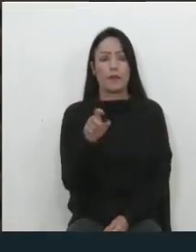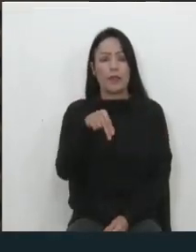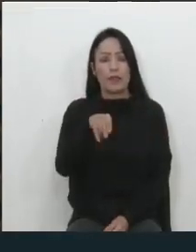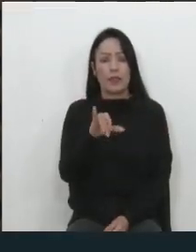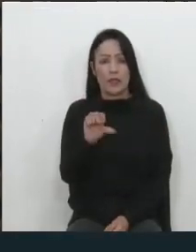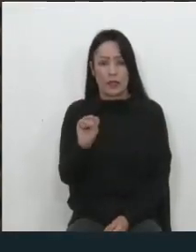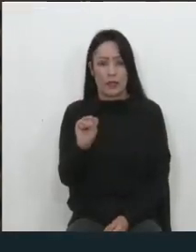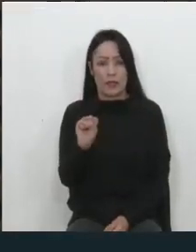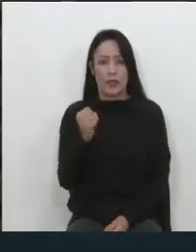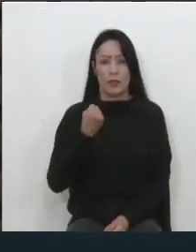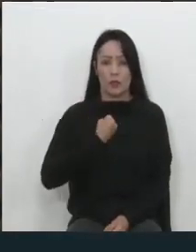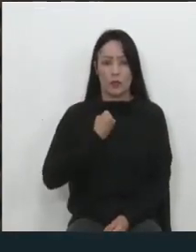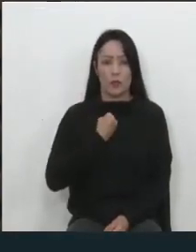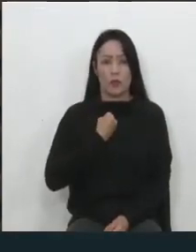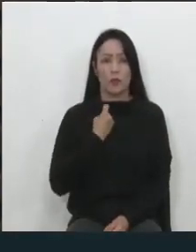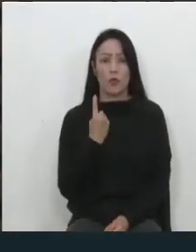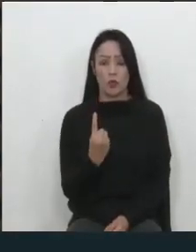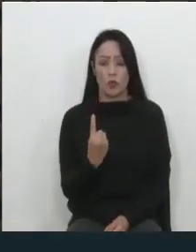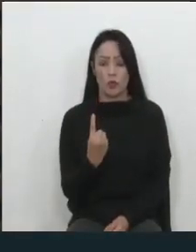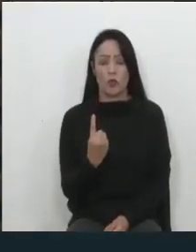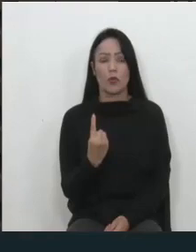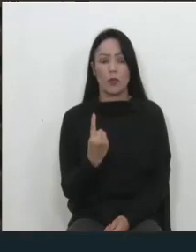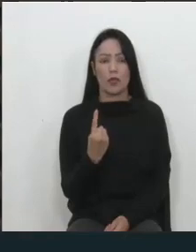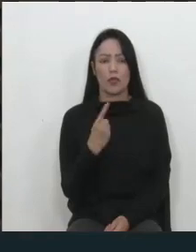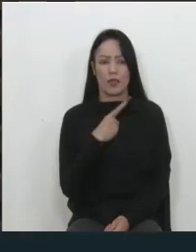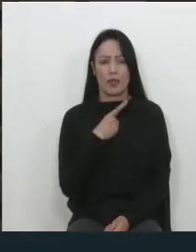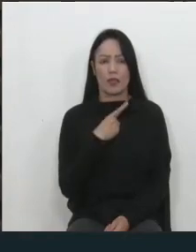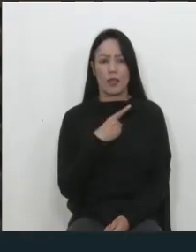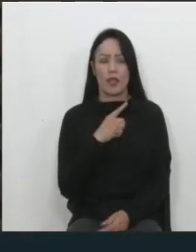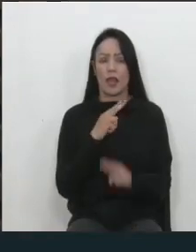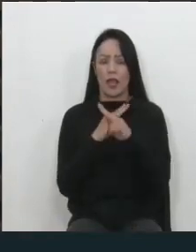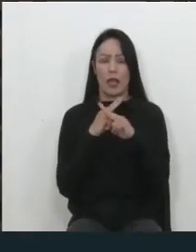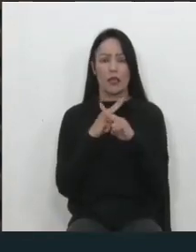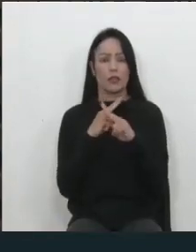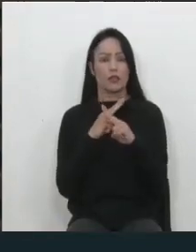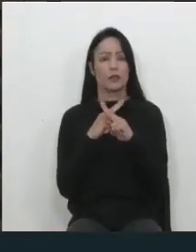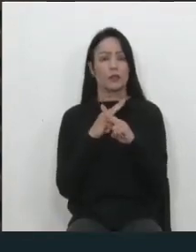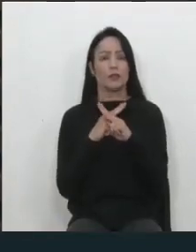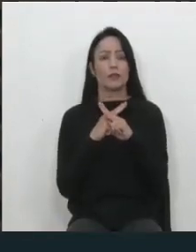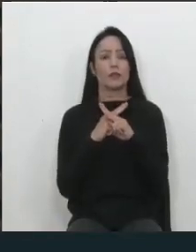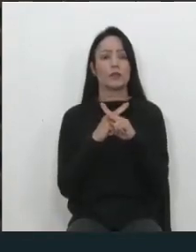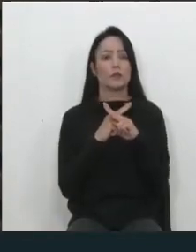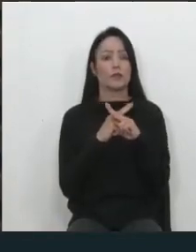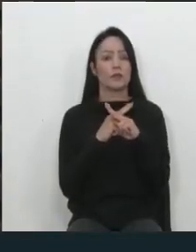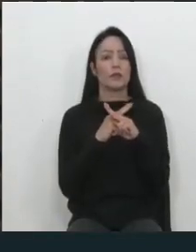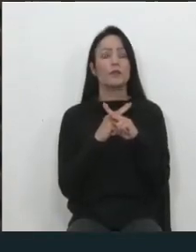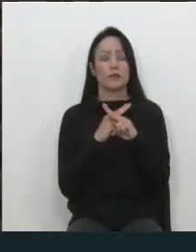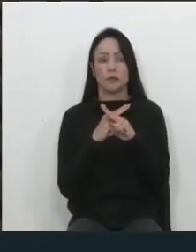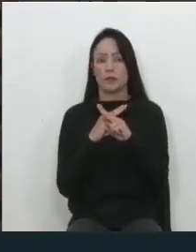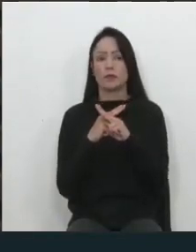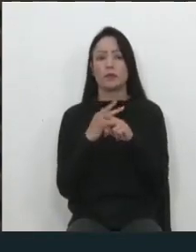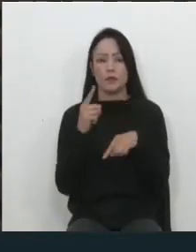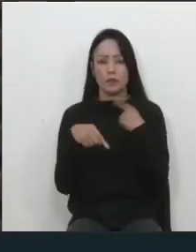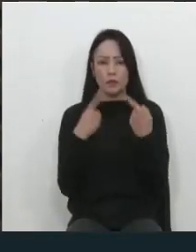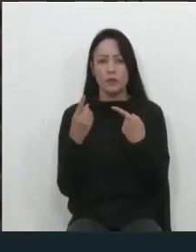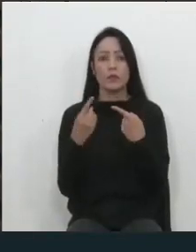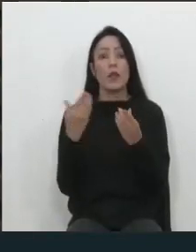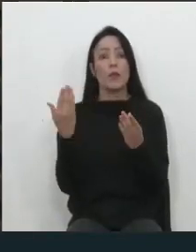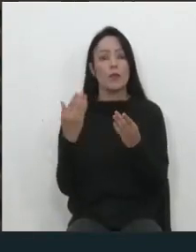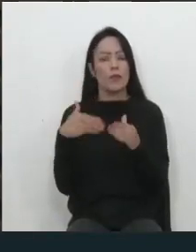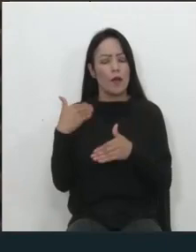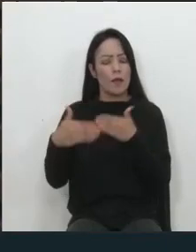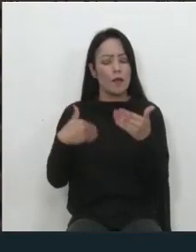1, procure a Caixa Econômica Federal. E esse processo irá até o dia